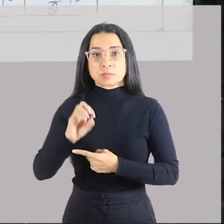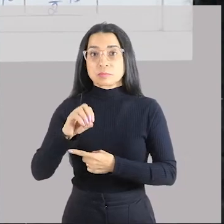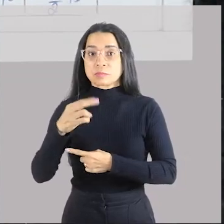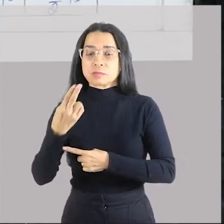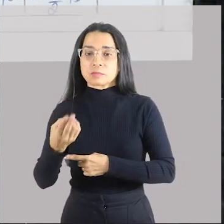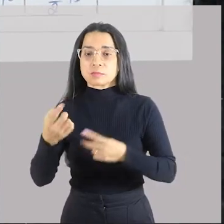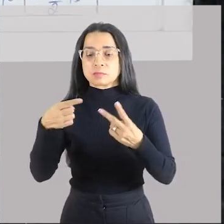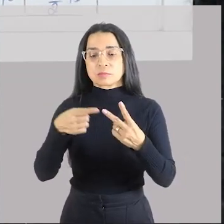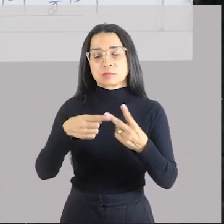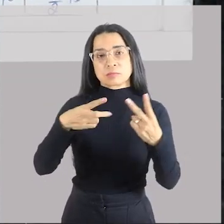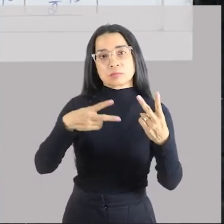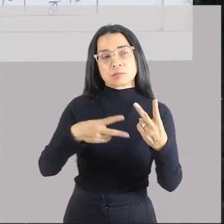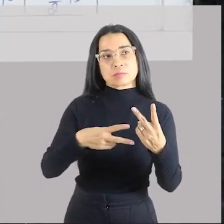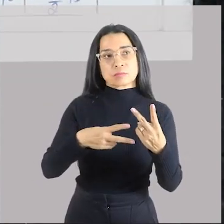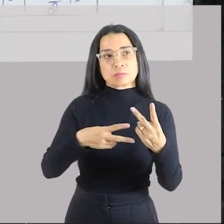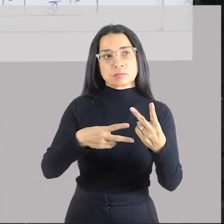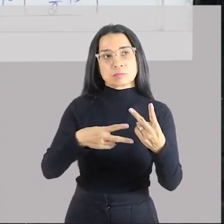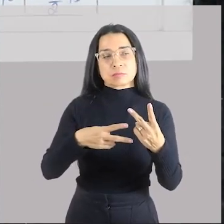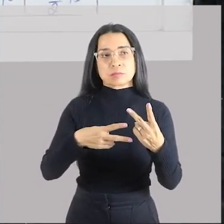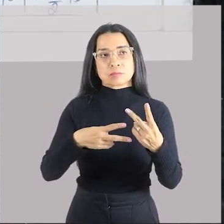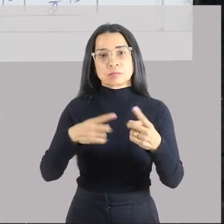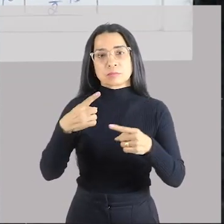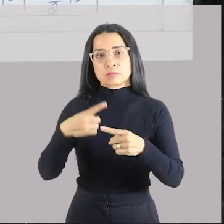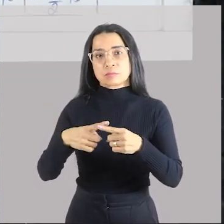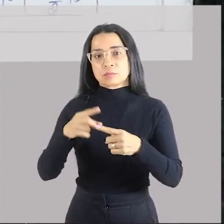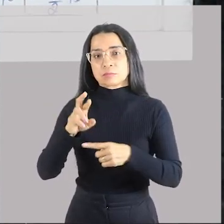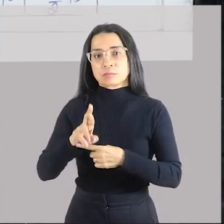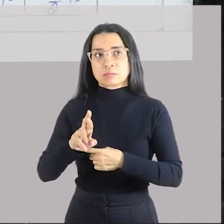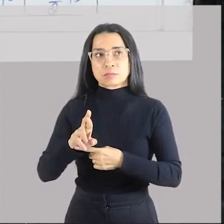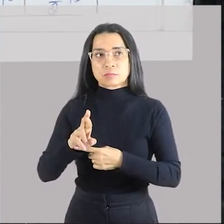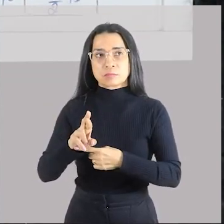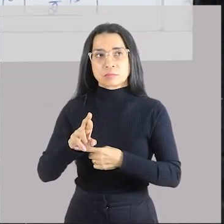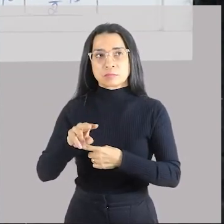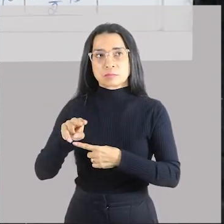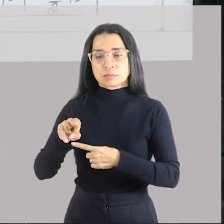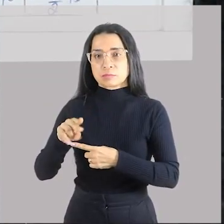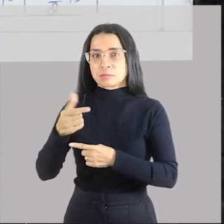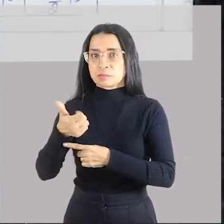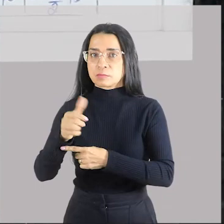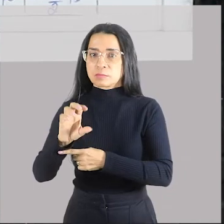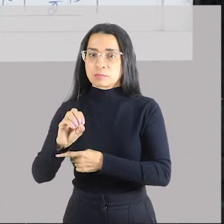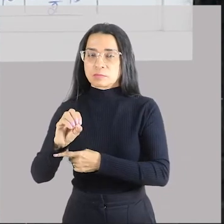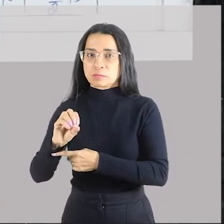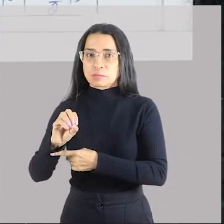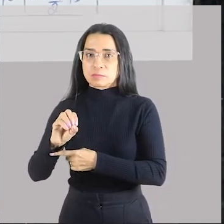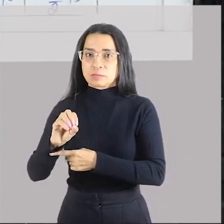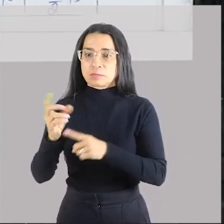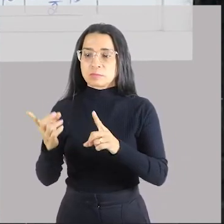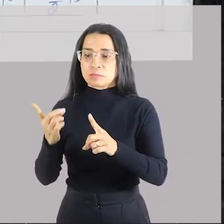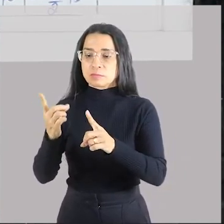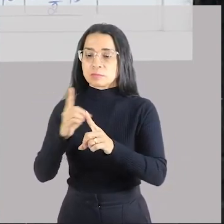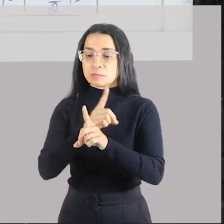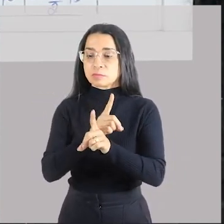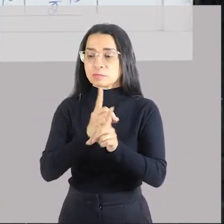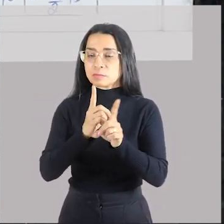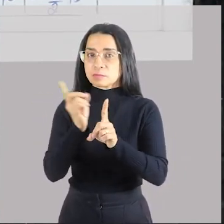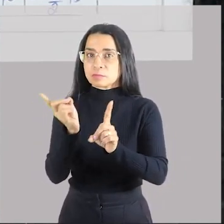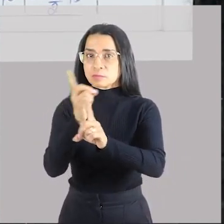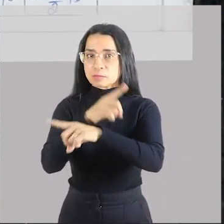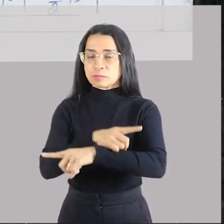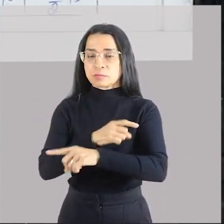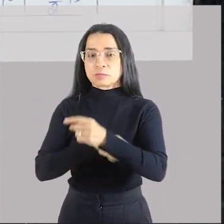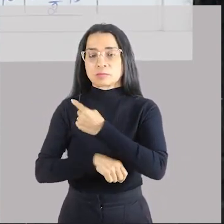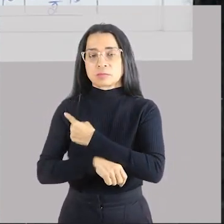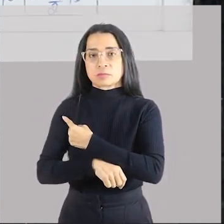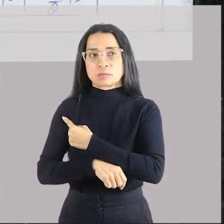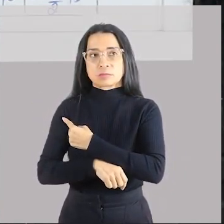Ou raiz de 2 vezes o raio é igual a 10, só invertendo aí o sentido